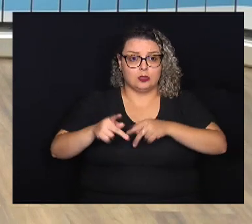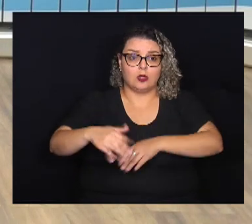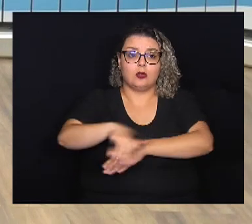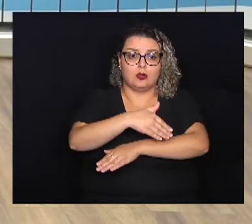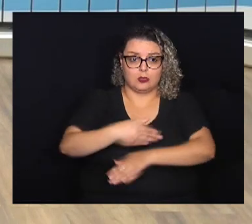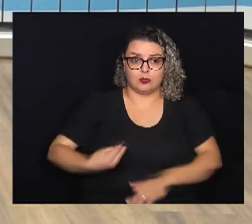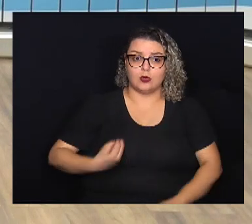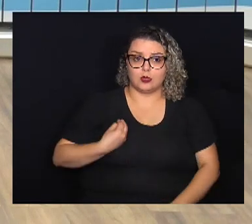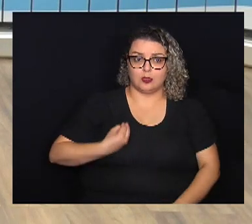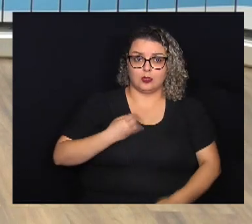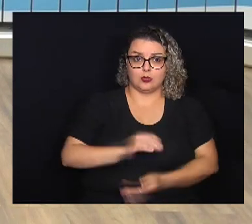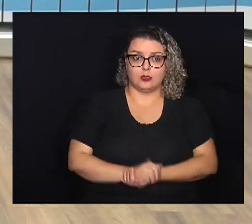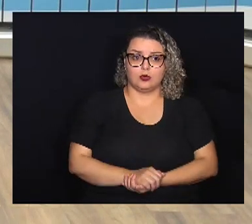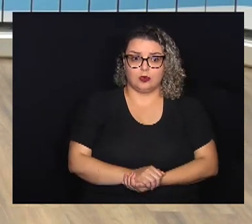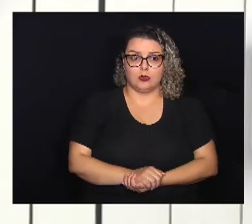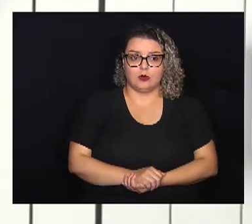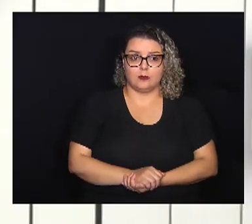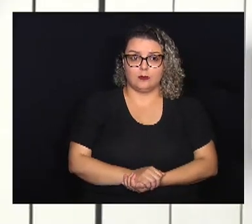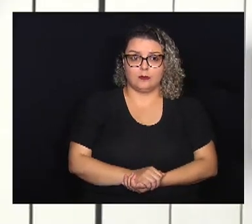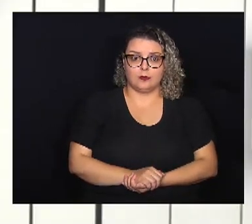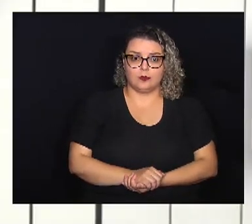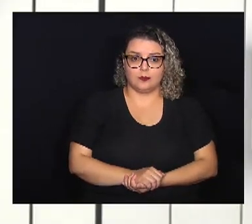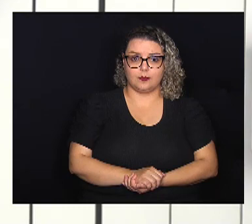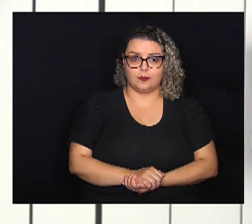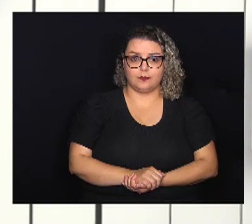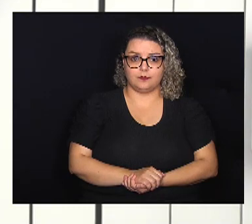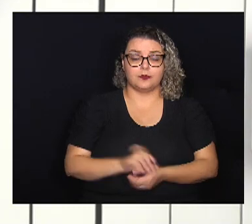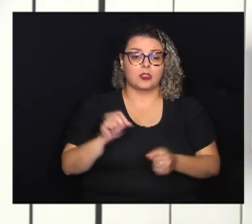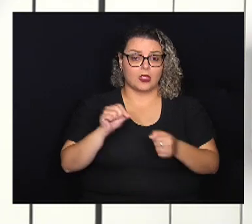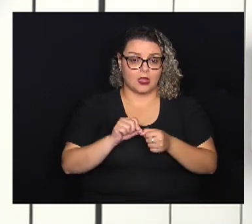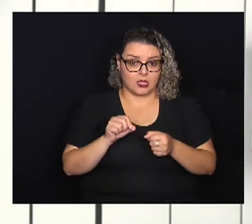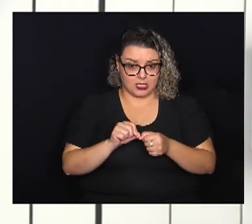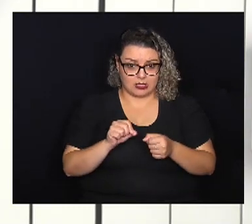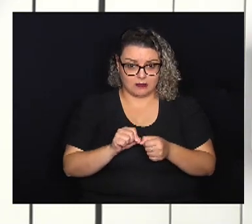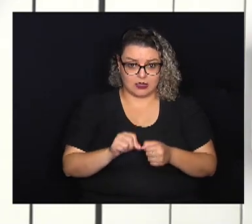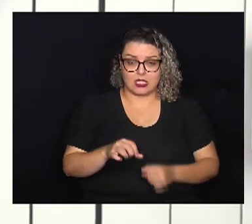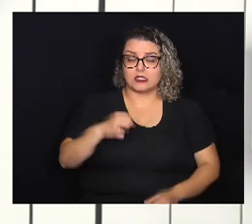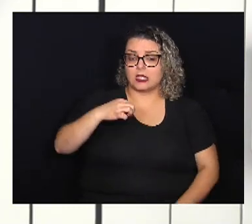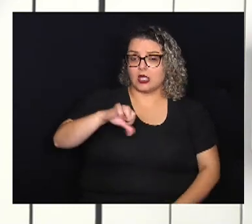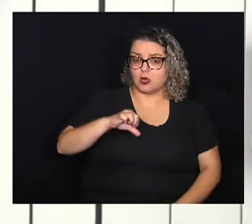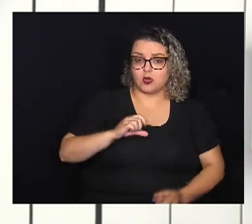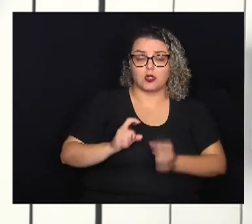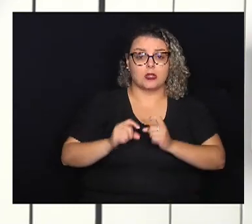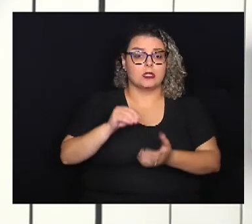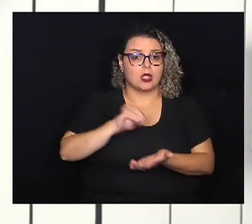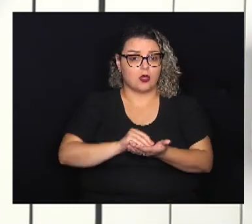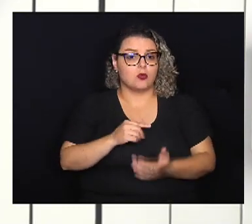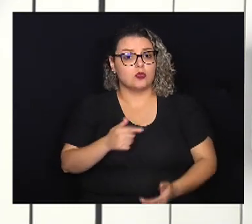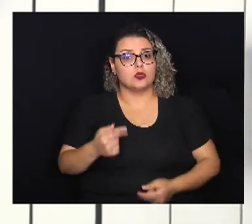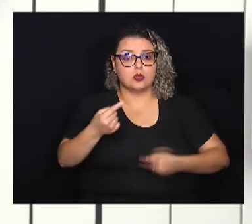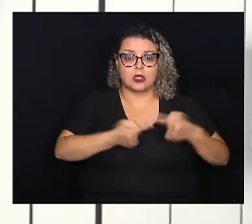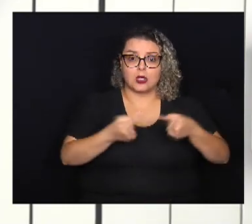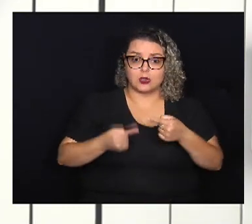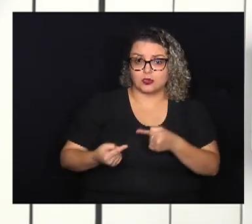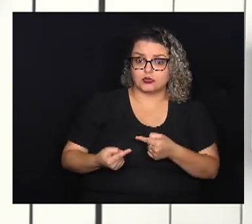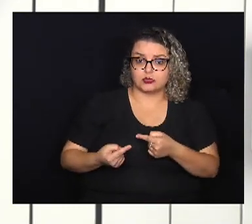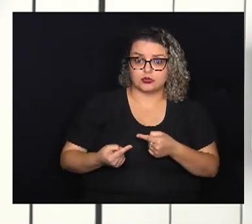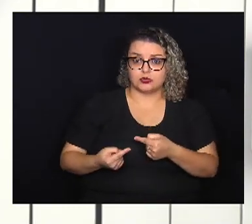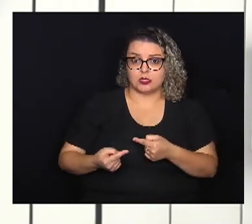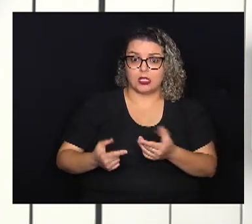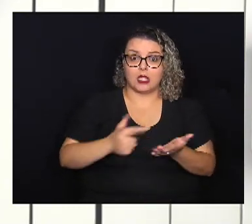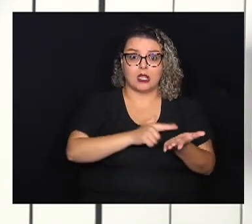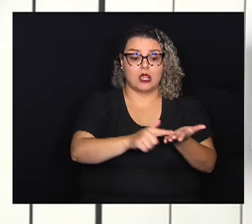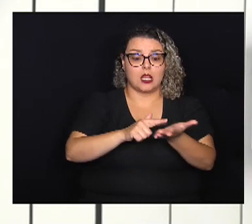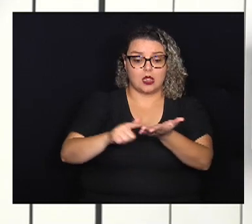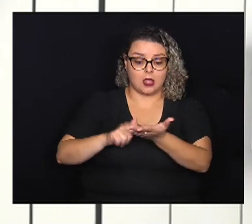rua em situação de rua ela realizou a nona reunião na última semana e a discussão ficou em torno da limpeza